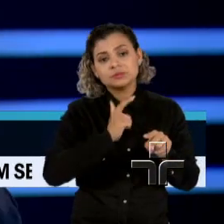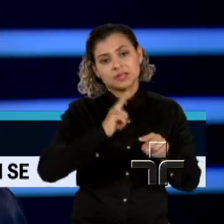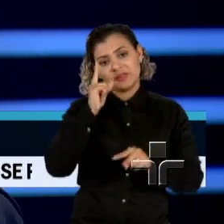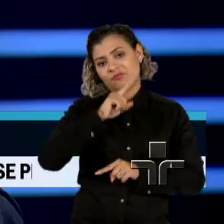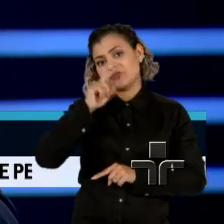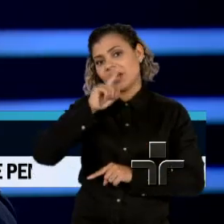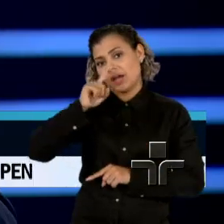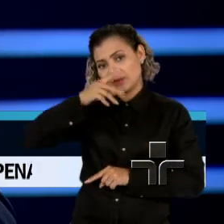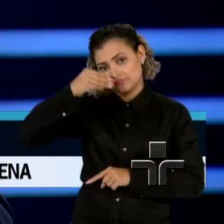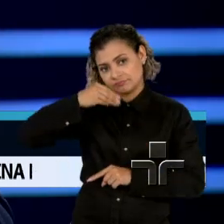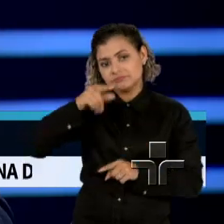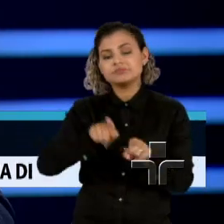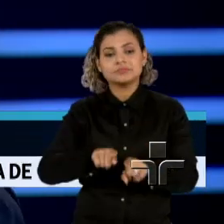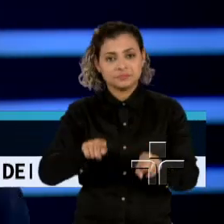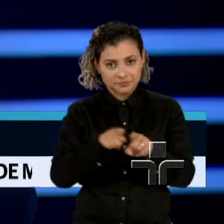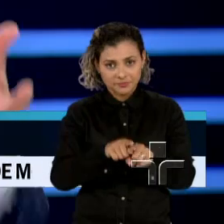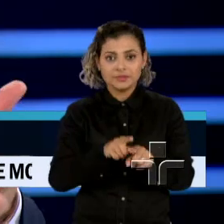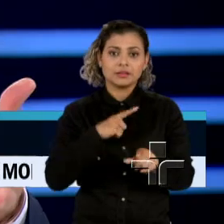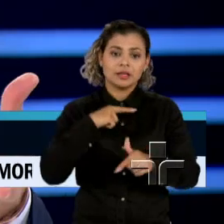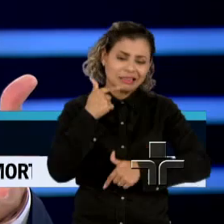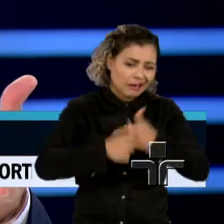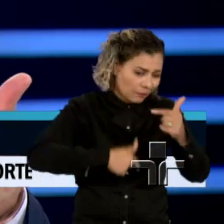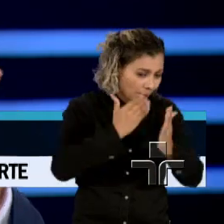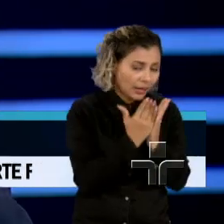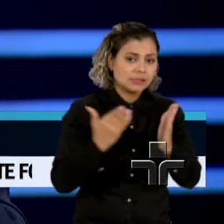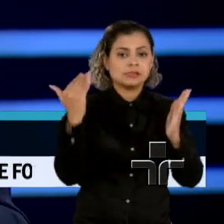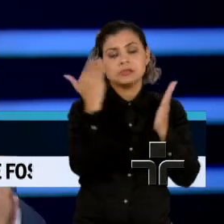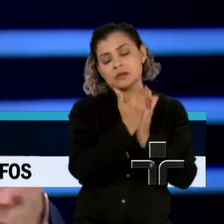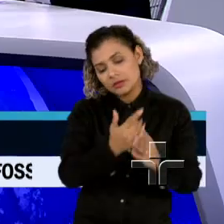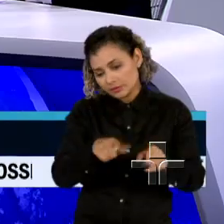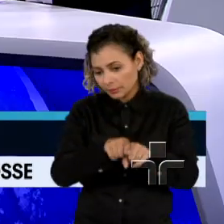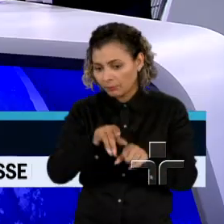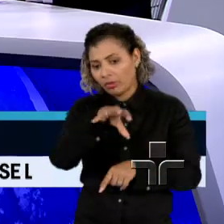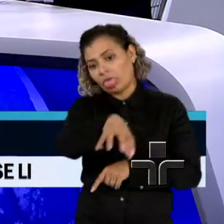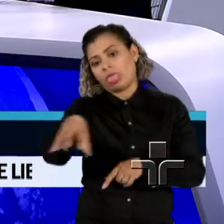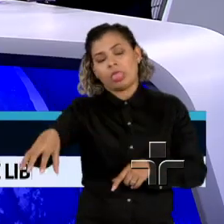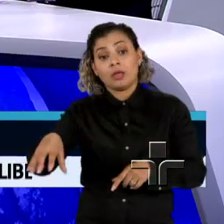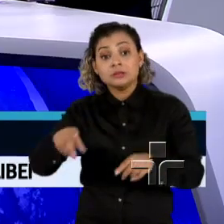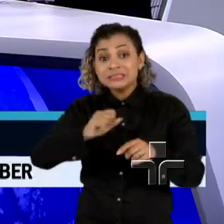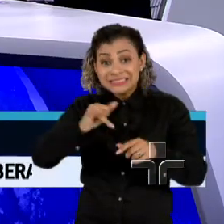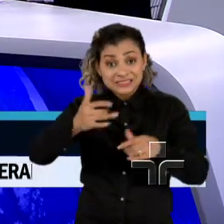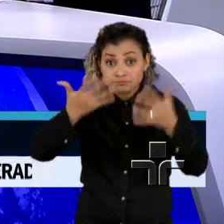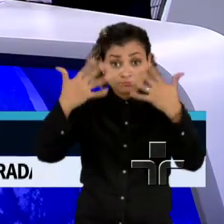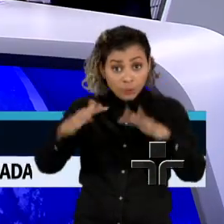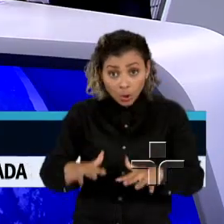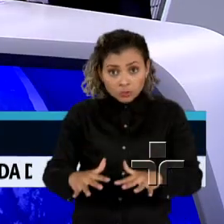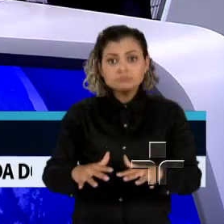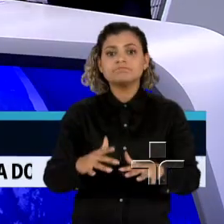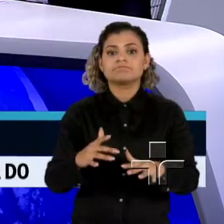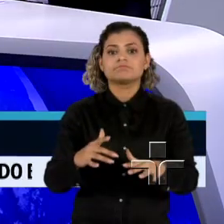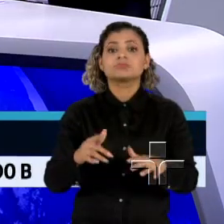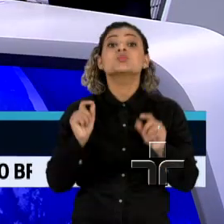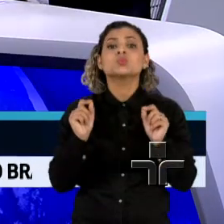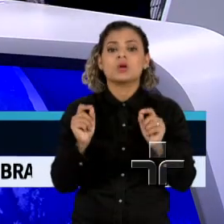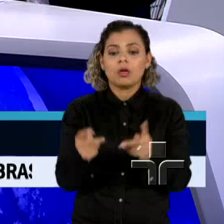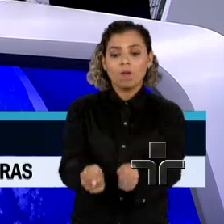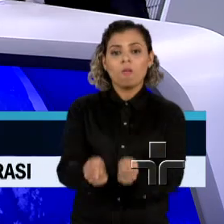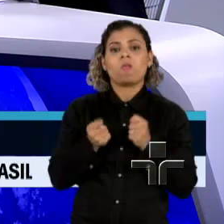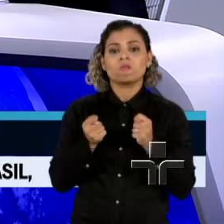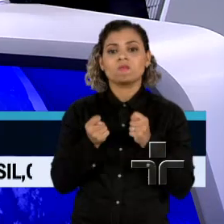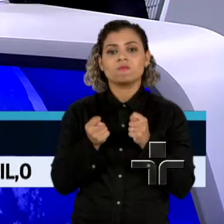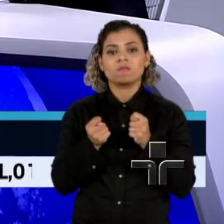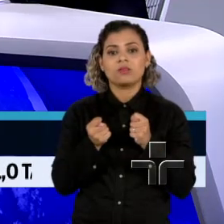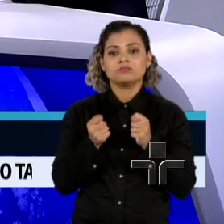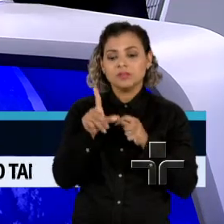você tem às vezes, um sobretrabalho, você tem uma desorganização do setor. Quando vem a crise, você aproveita para fazer aquele enxugamento. Então,